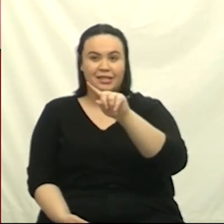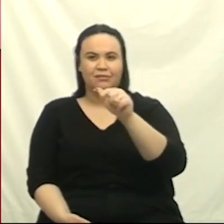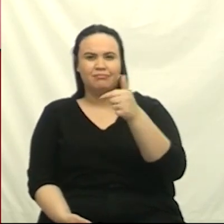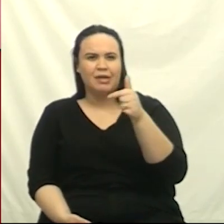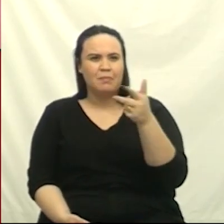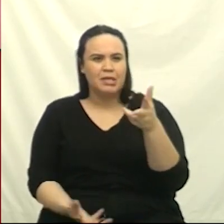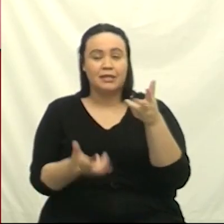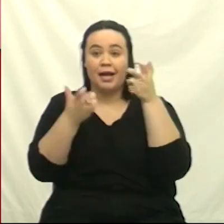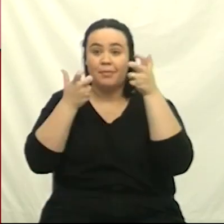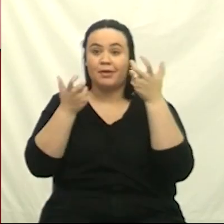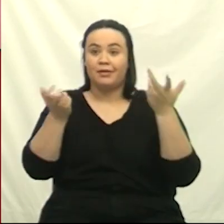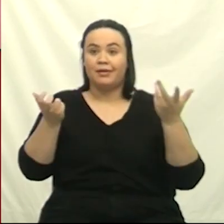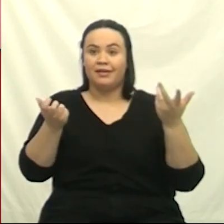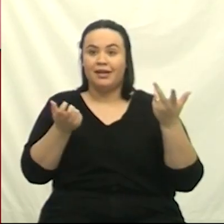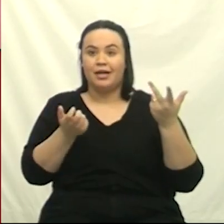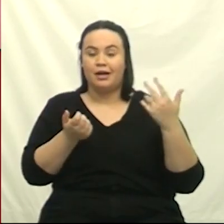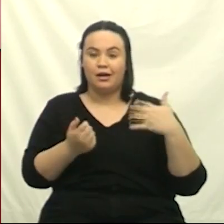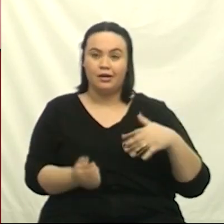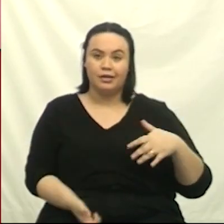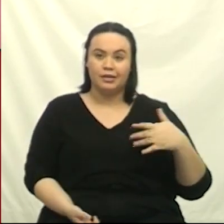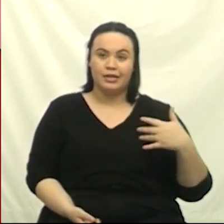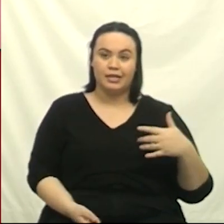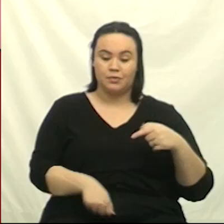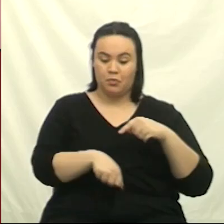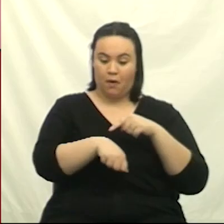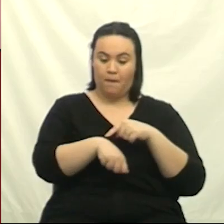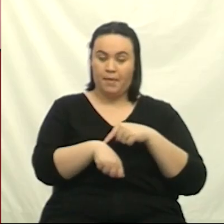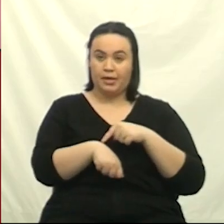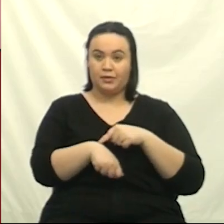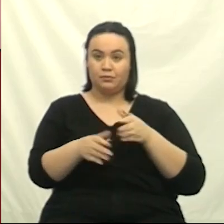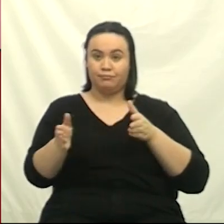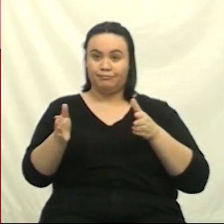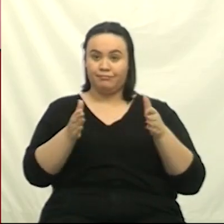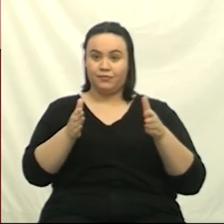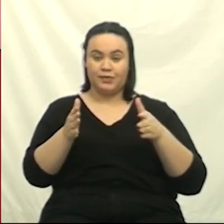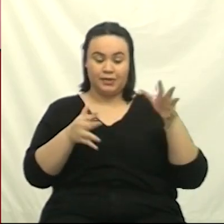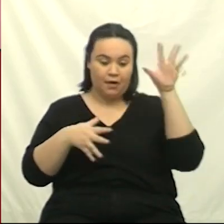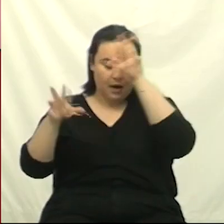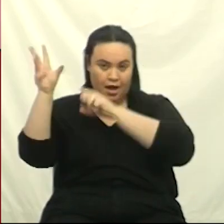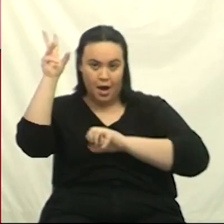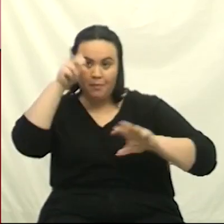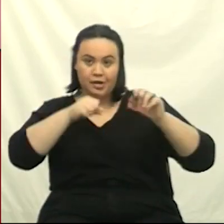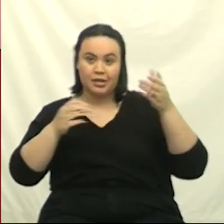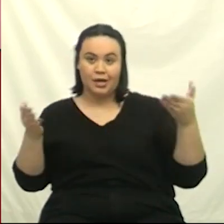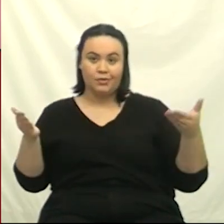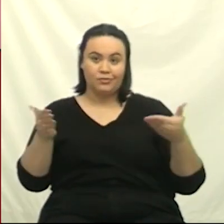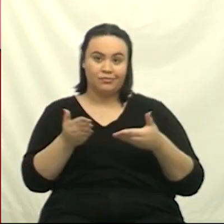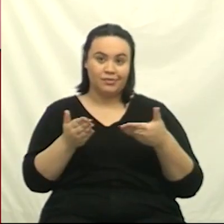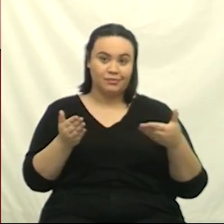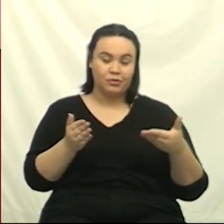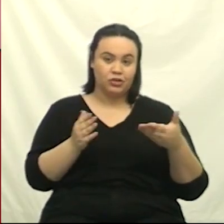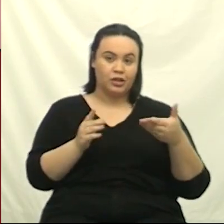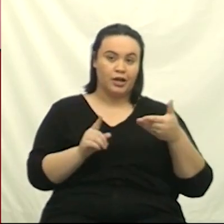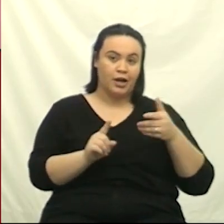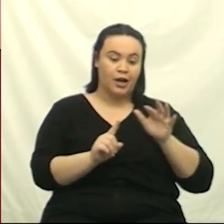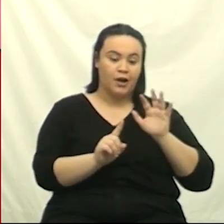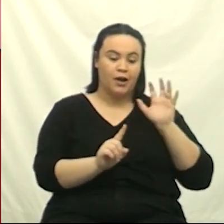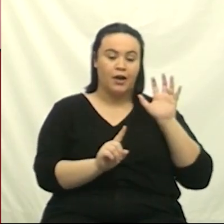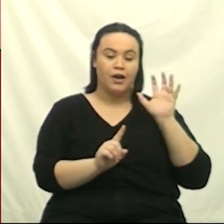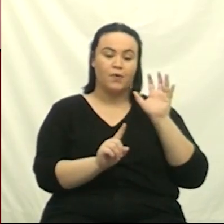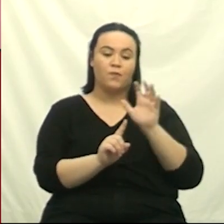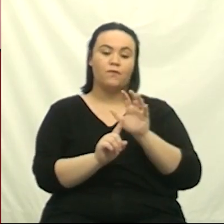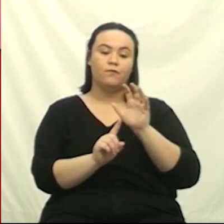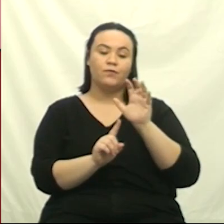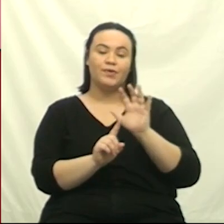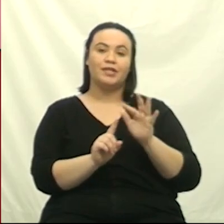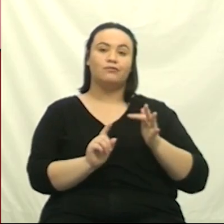noção do quanto esse momento e o aprendizado que vocês estão tendo agora o quanto isso vai fazer diferença na vida